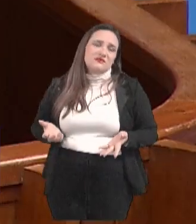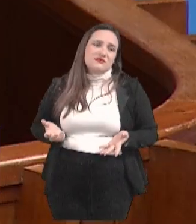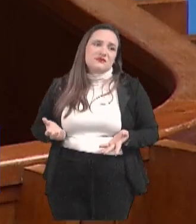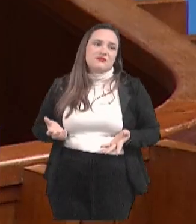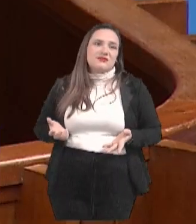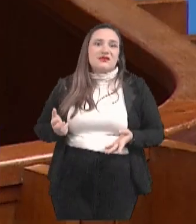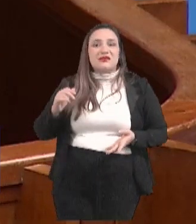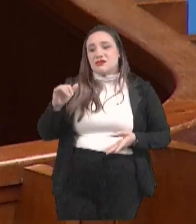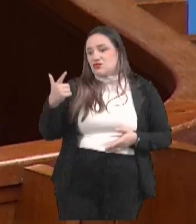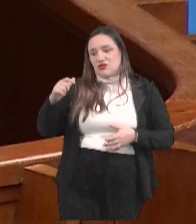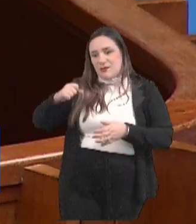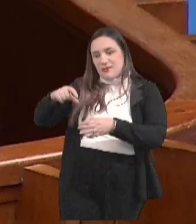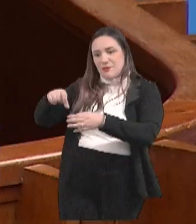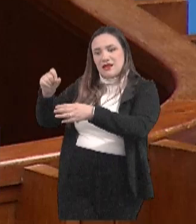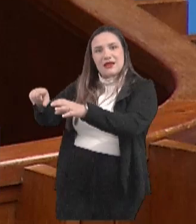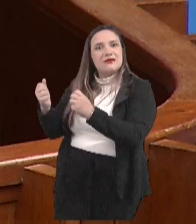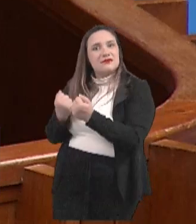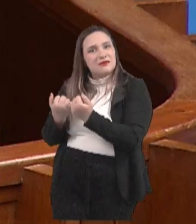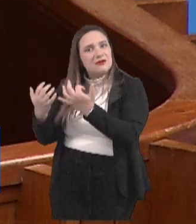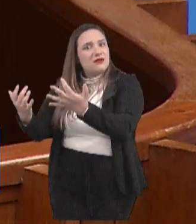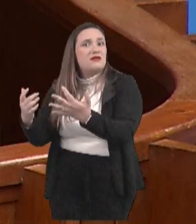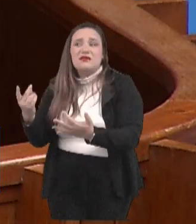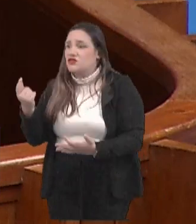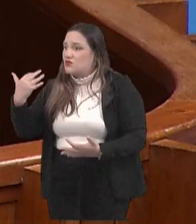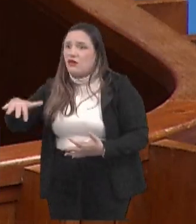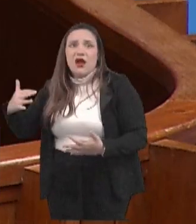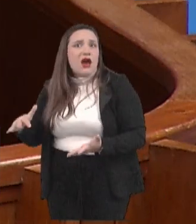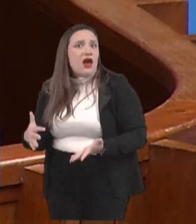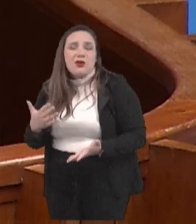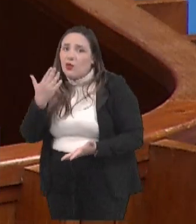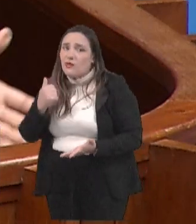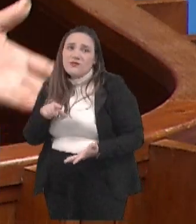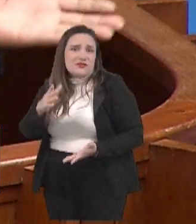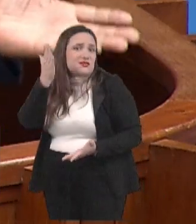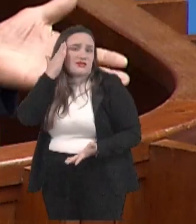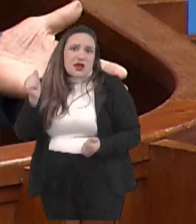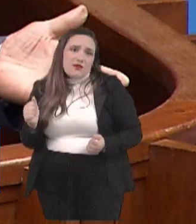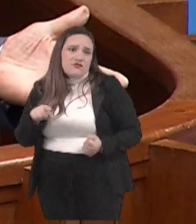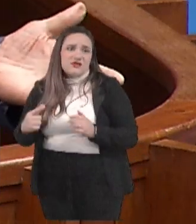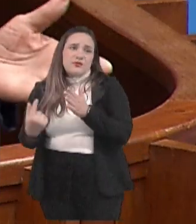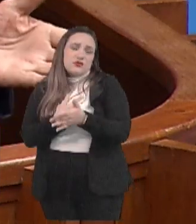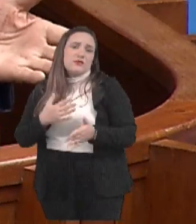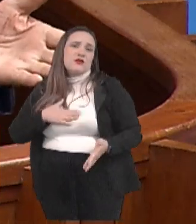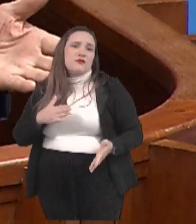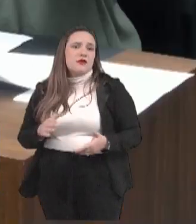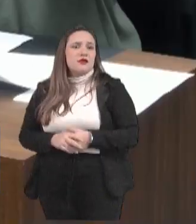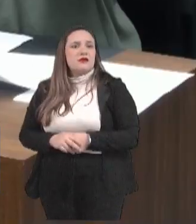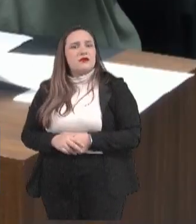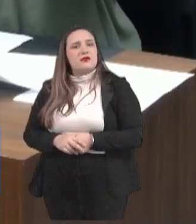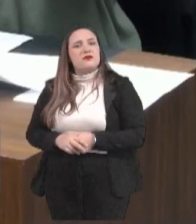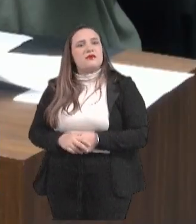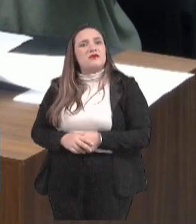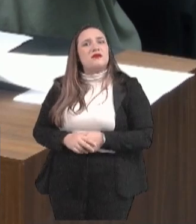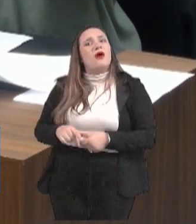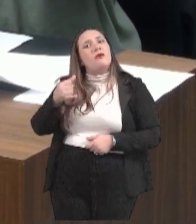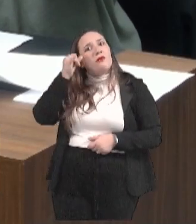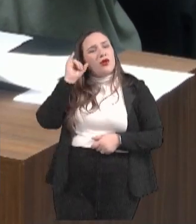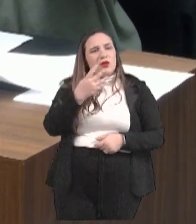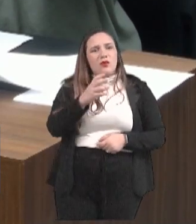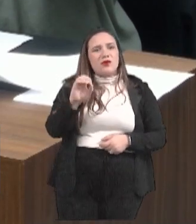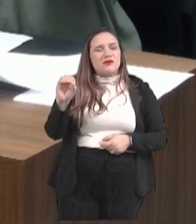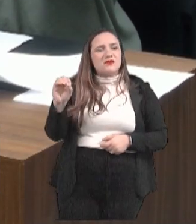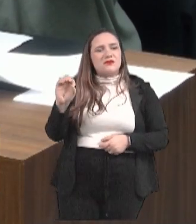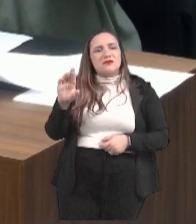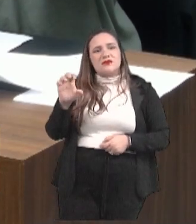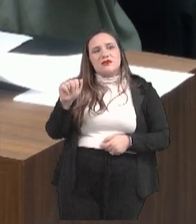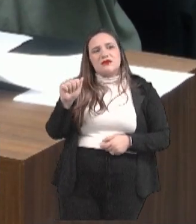produz, evidentemente que sobe. Vossa Excelência agora me perguntou, mas o boi foi para R$400 a arroba. Você imagina quanto é que vai